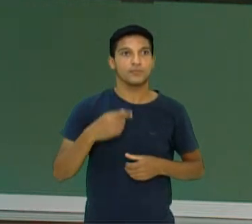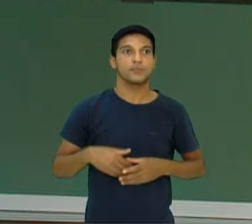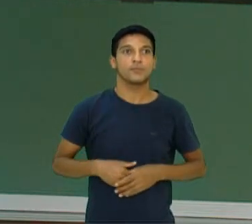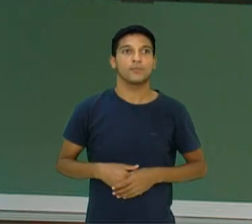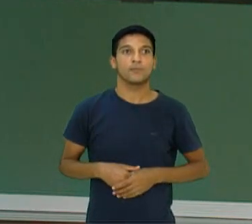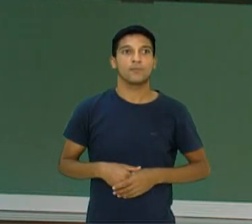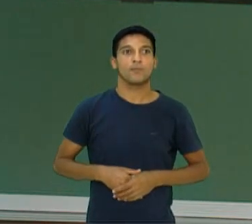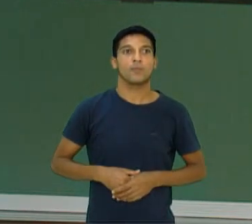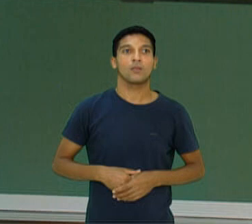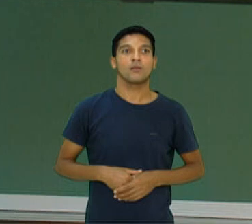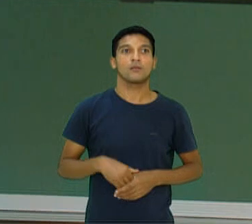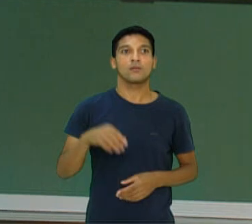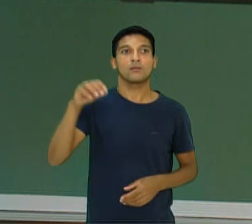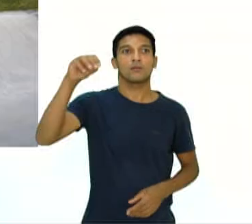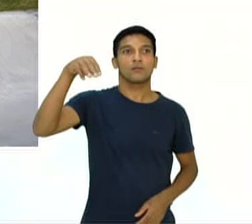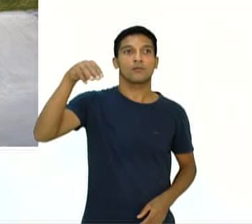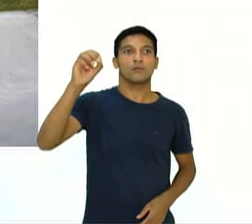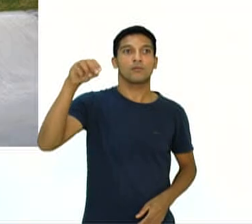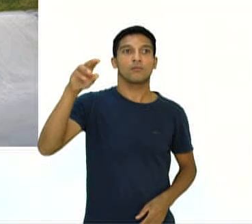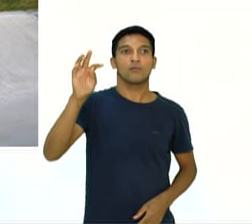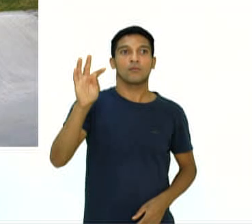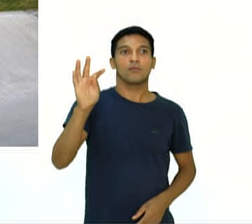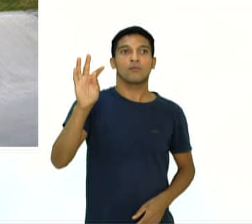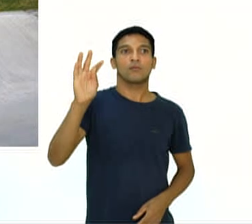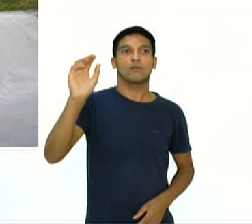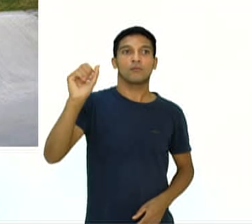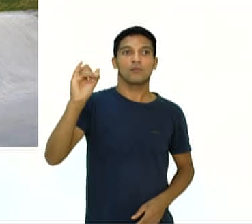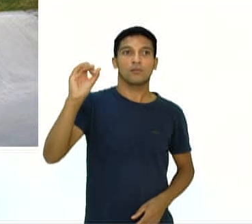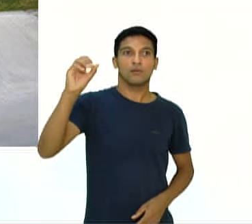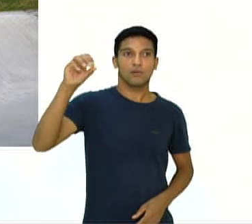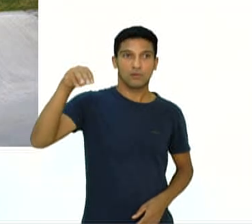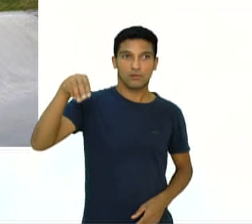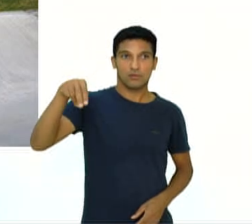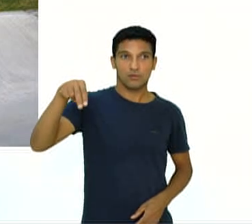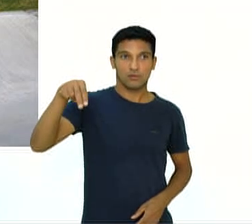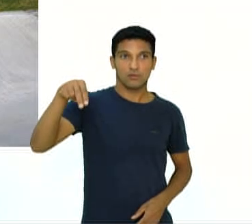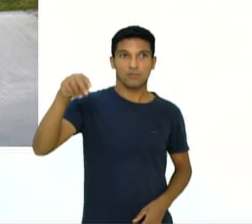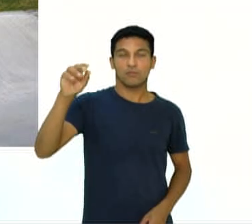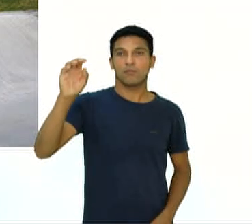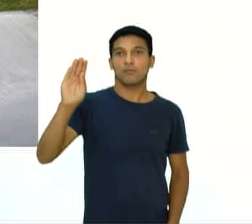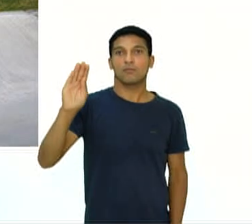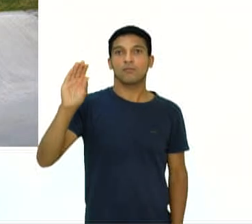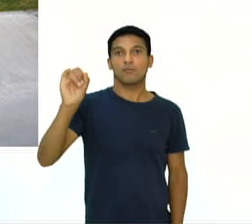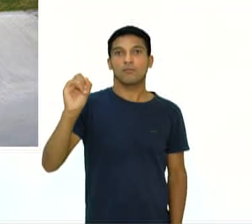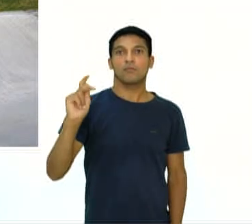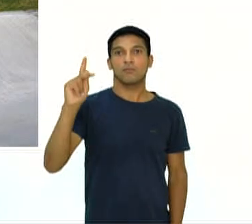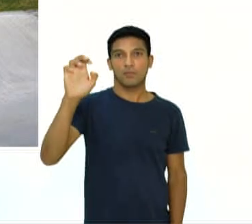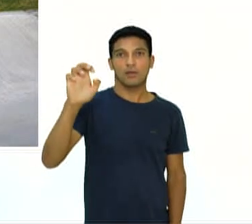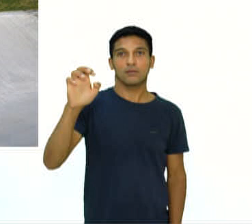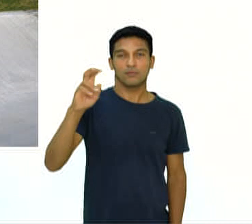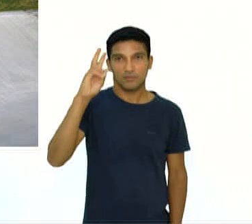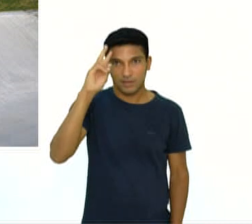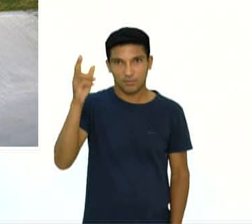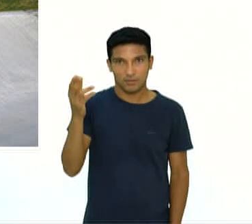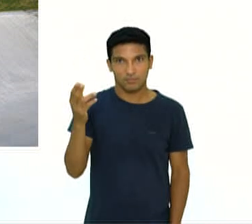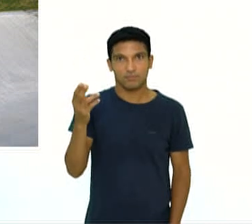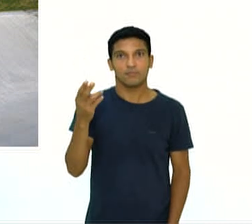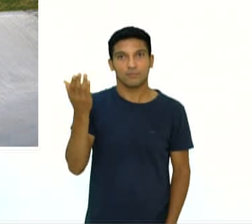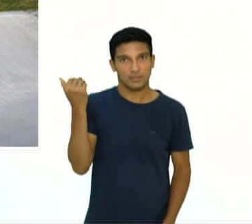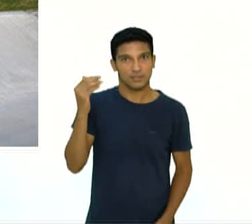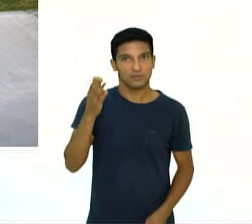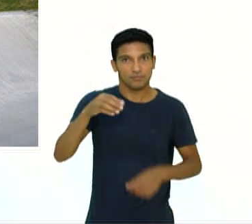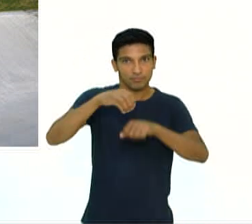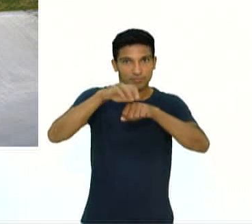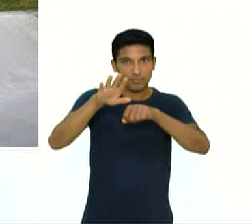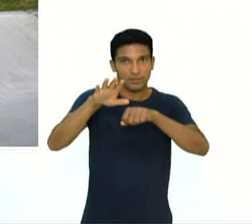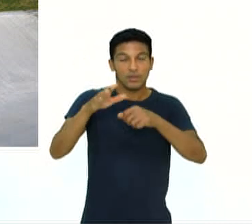a modalidade do mountain bike, mas nós não tratamos naquela aula, porque exatamente eu sabia que nós iríamos tratar mais para